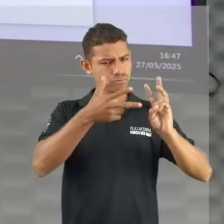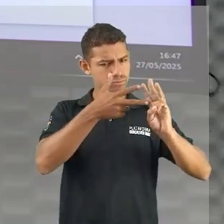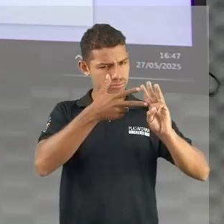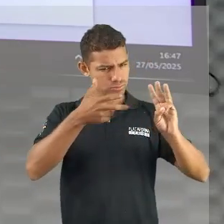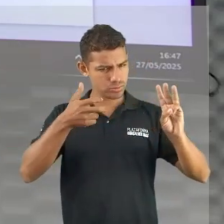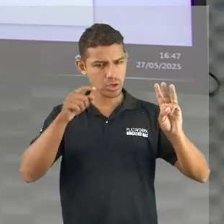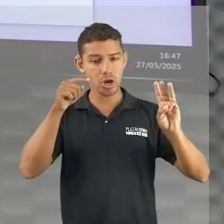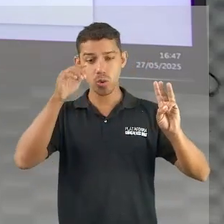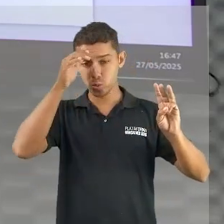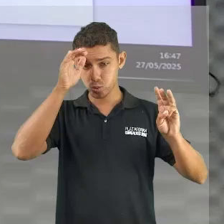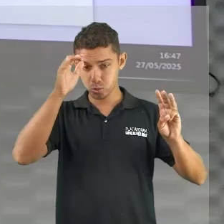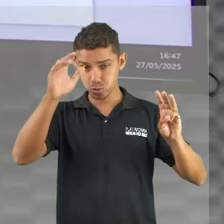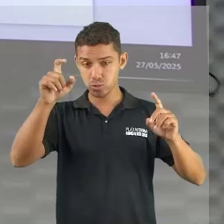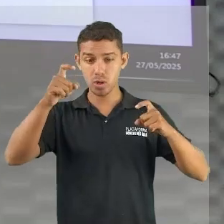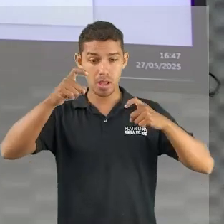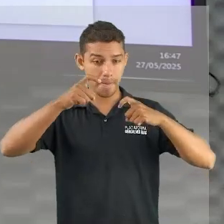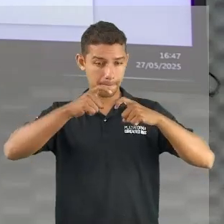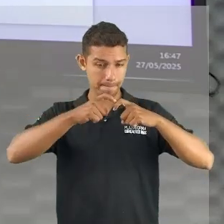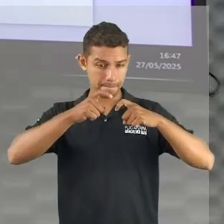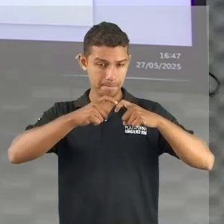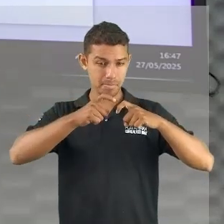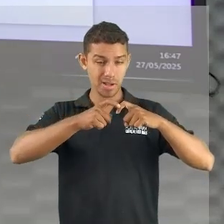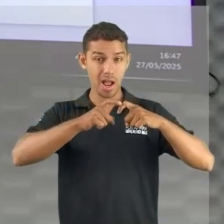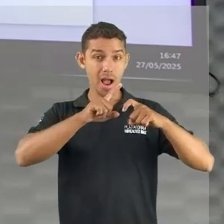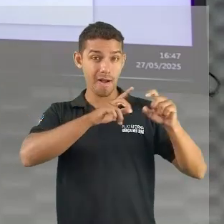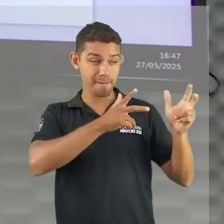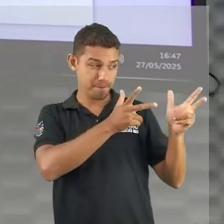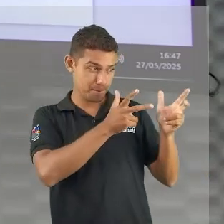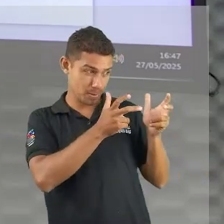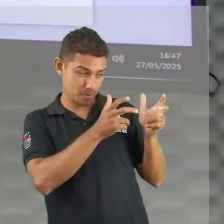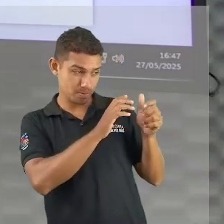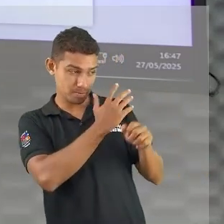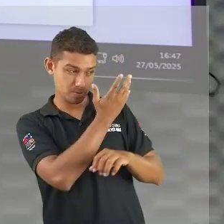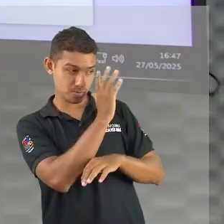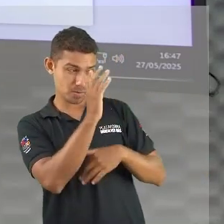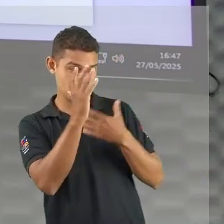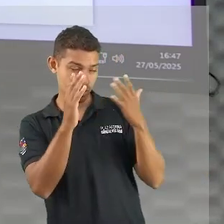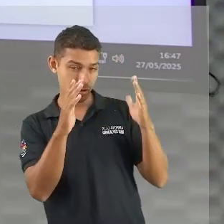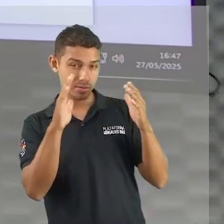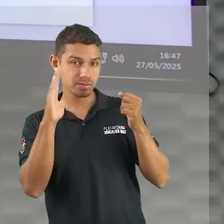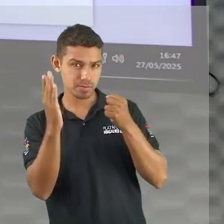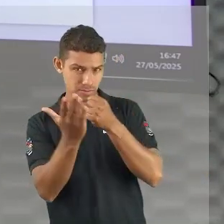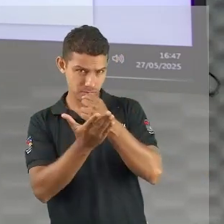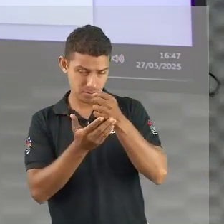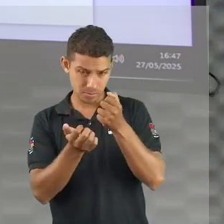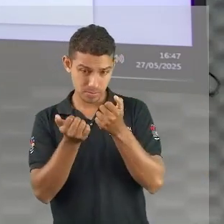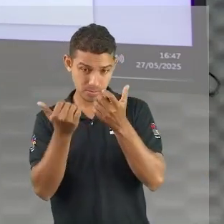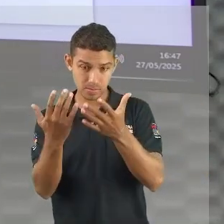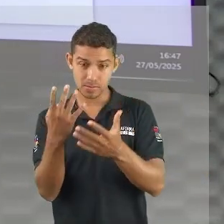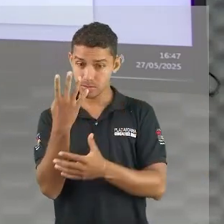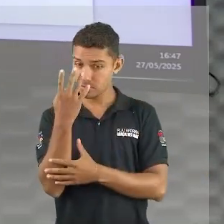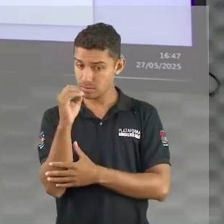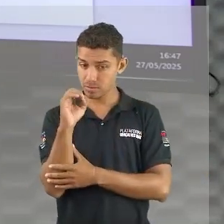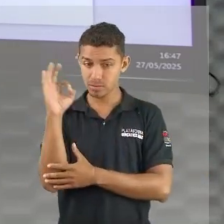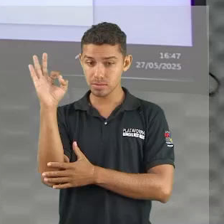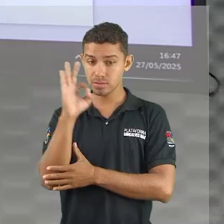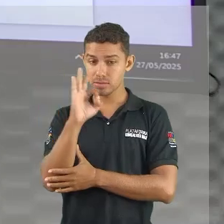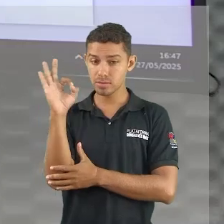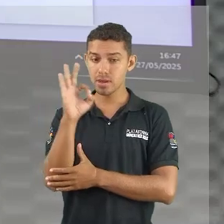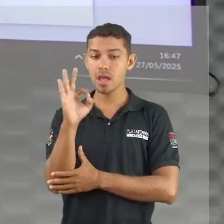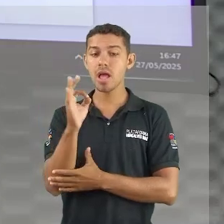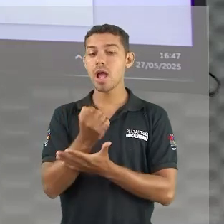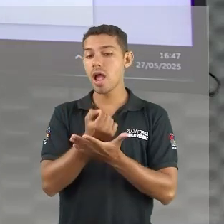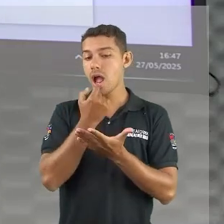na natureza, que se tornou base de 40% dos remédios atuais, como, por exemplo, a